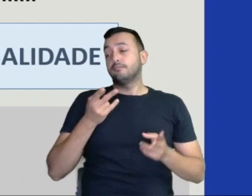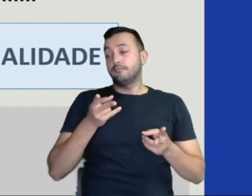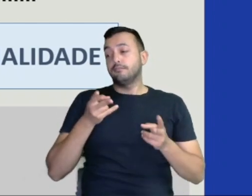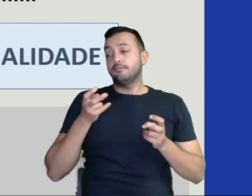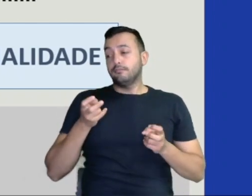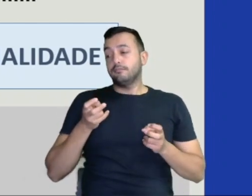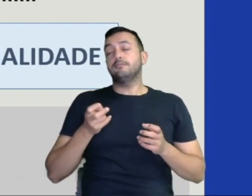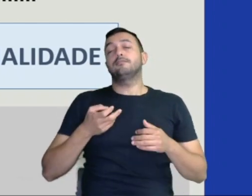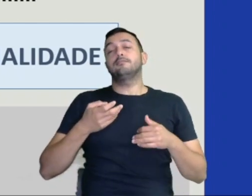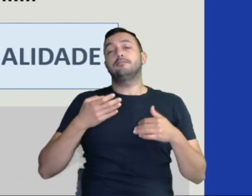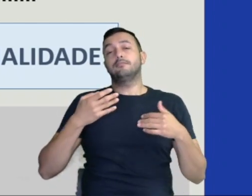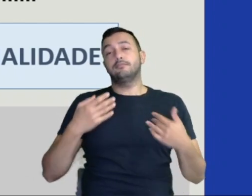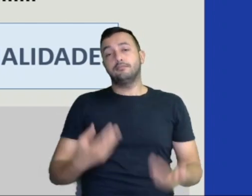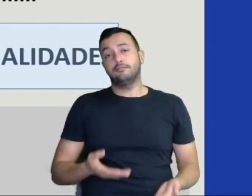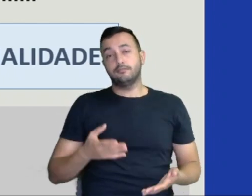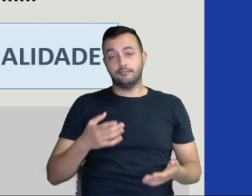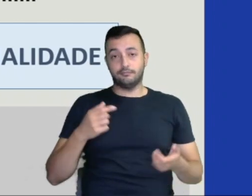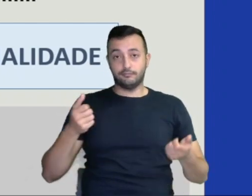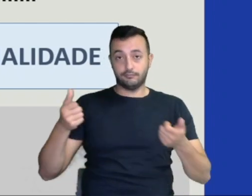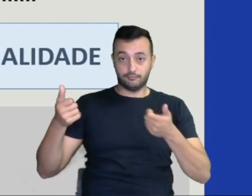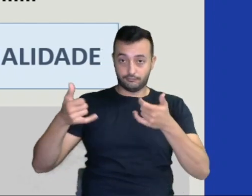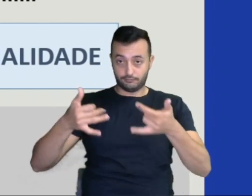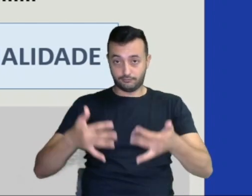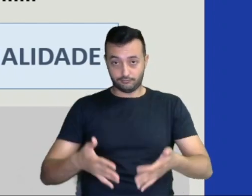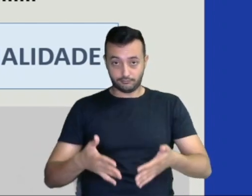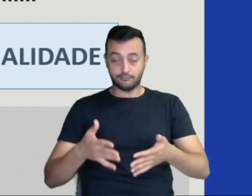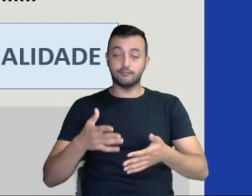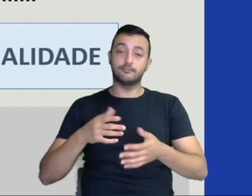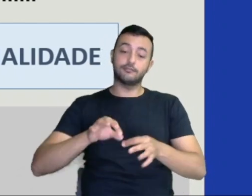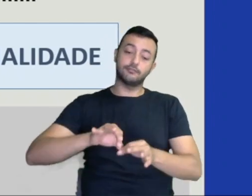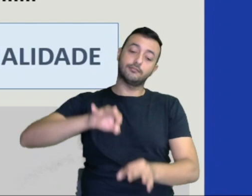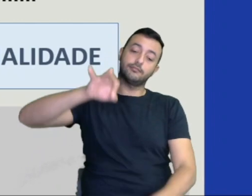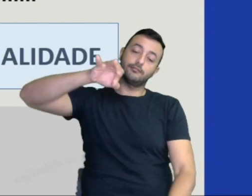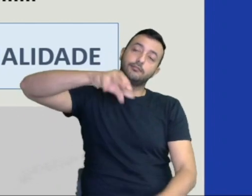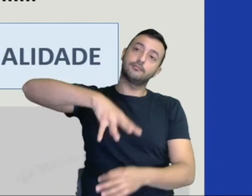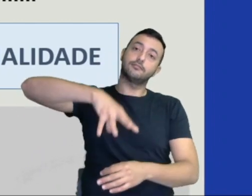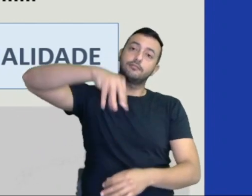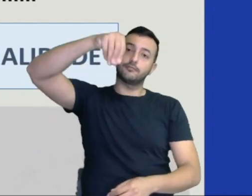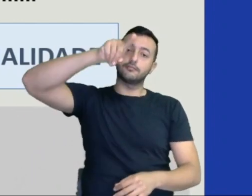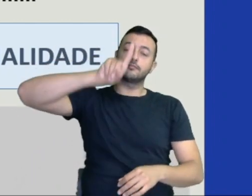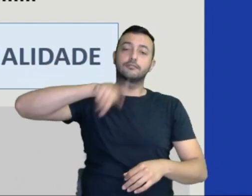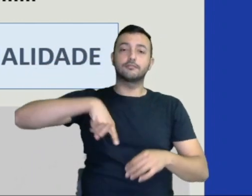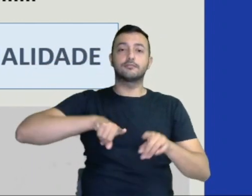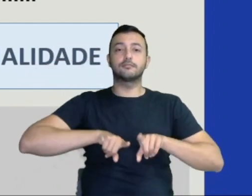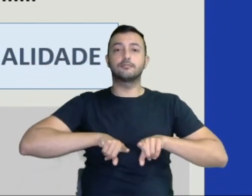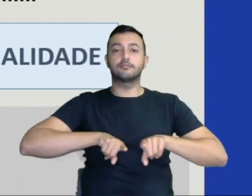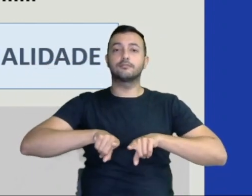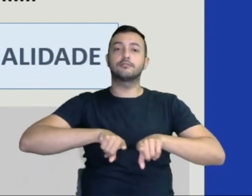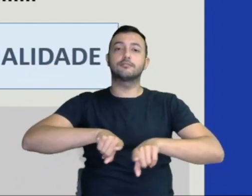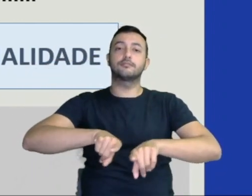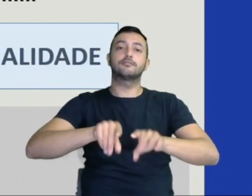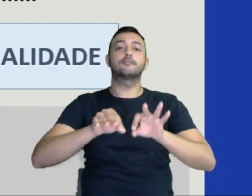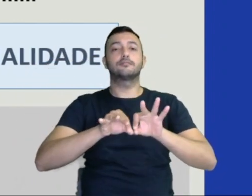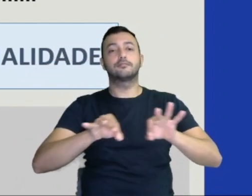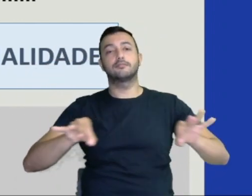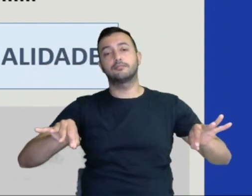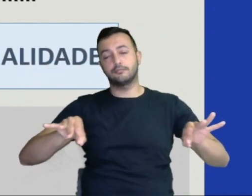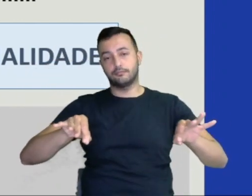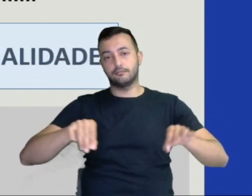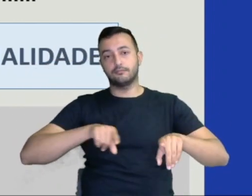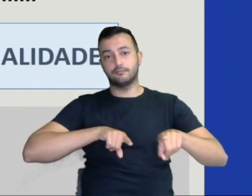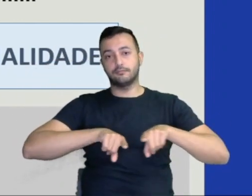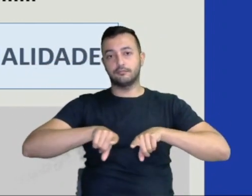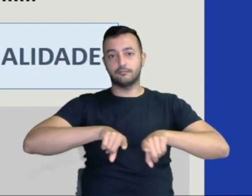que o conceito que ele usou para medir a altura lá da pirâmide foi de proporcionalidade entre medidas, tá?